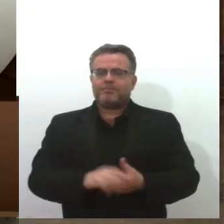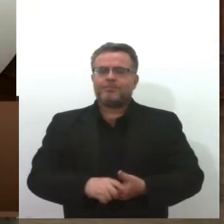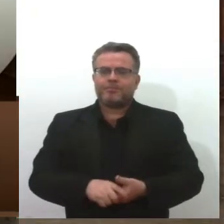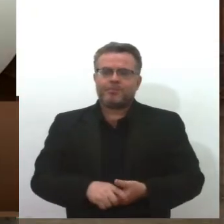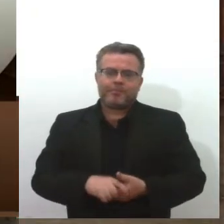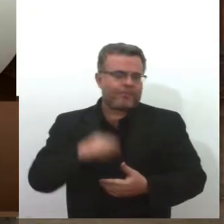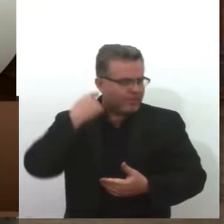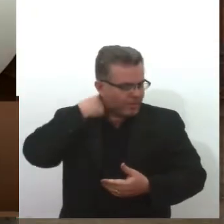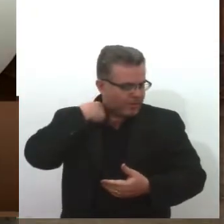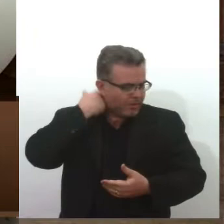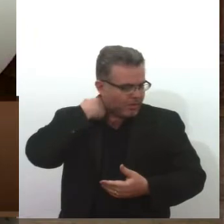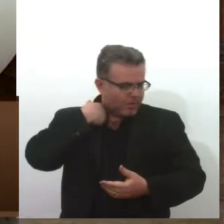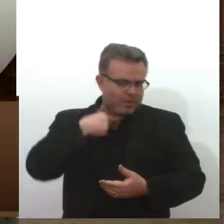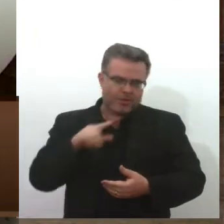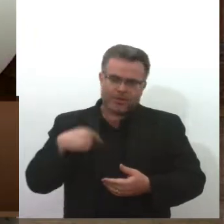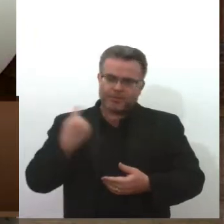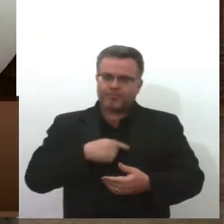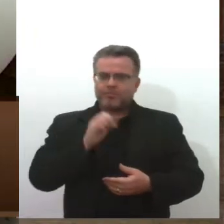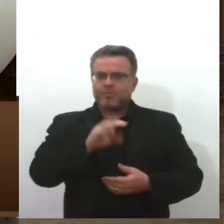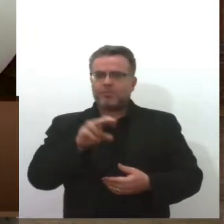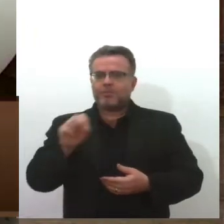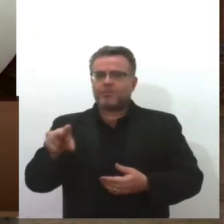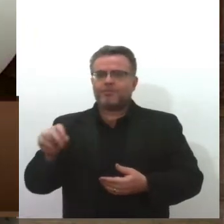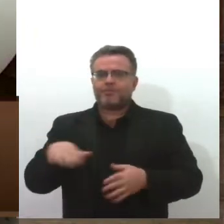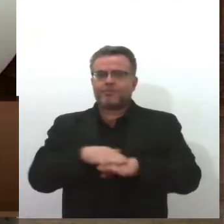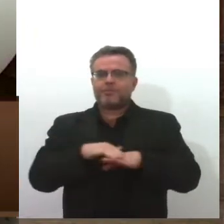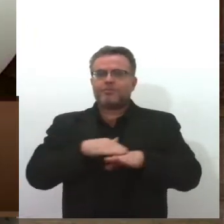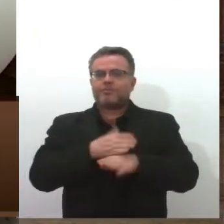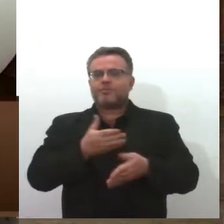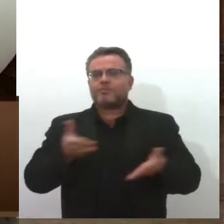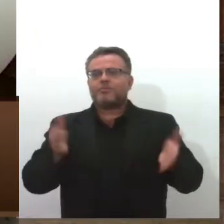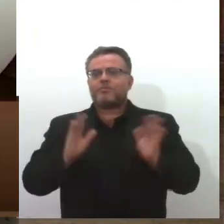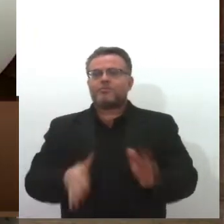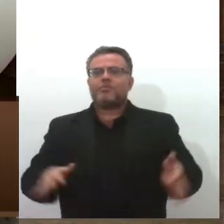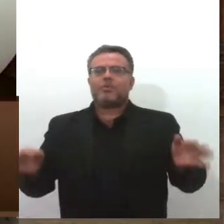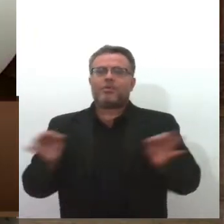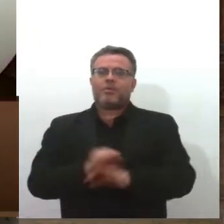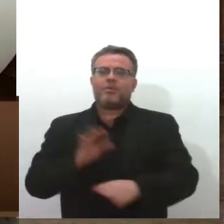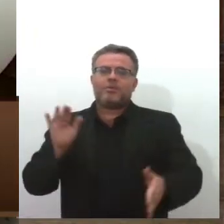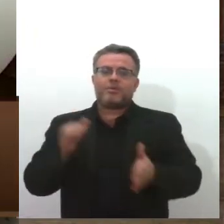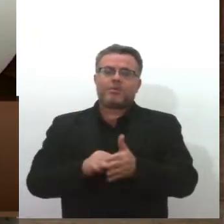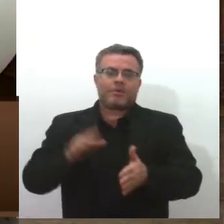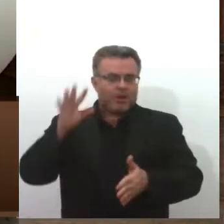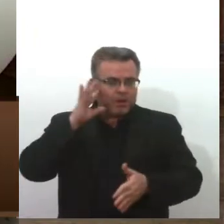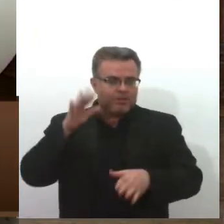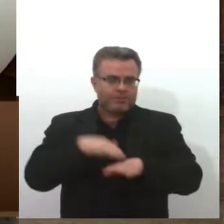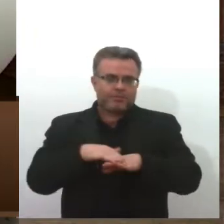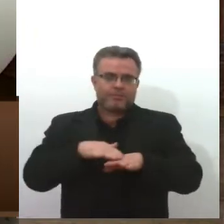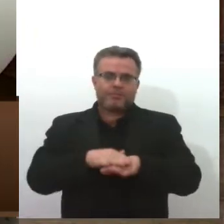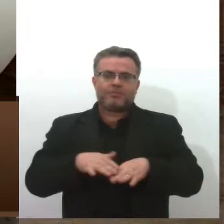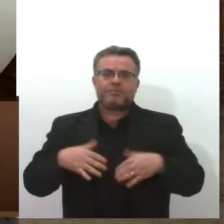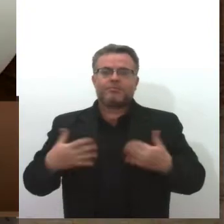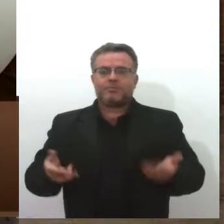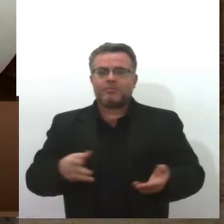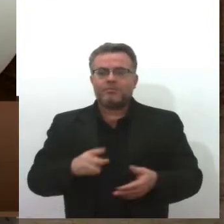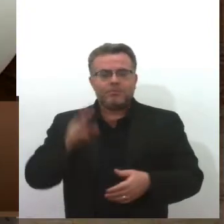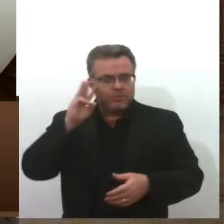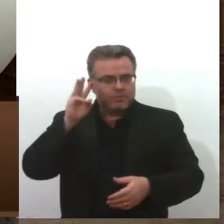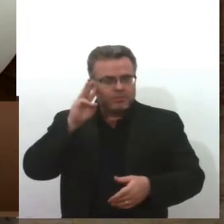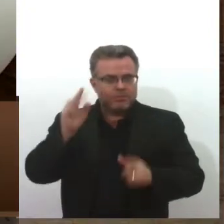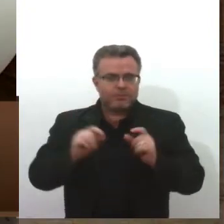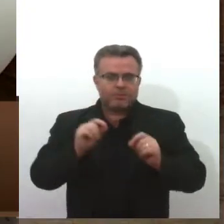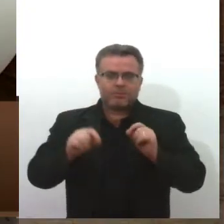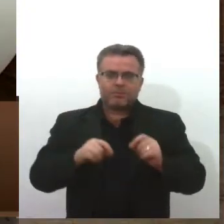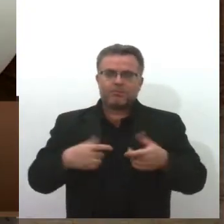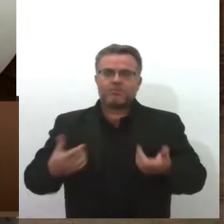Breno. Pelo que a gente vem conversando aqui com os especialistas desde a última terça-feira, o que a gente pôde compreender é que é uma estratégia do